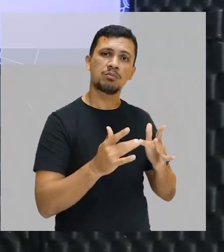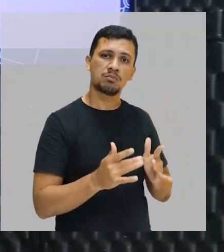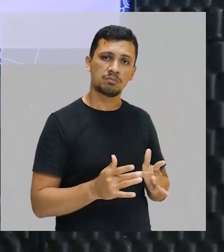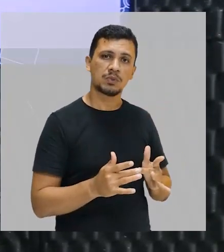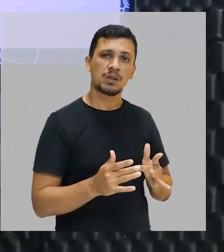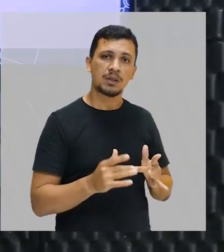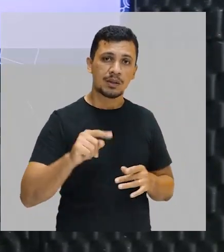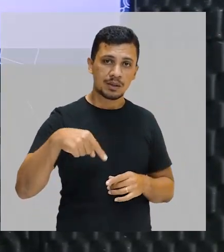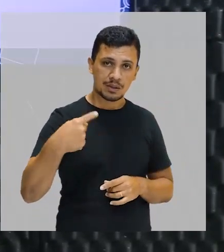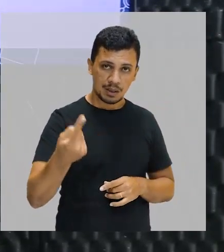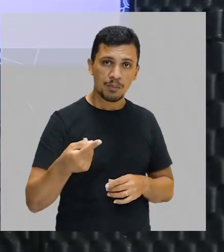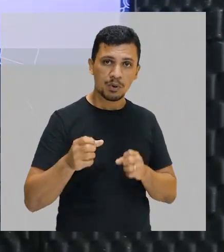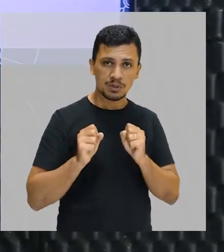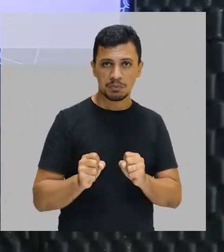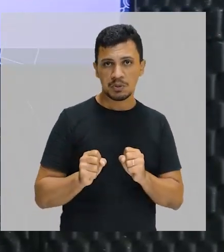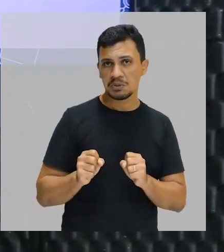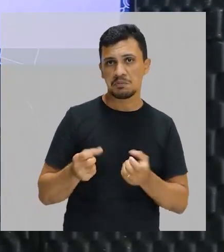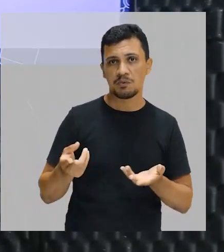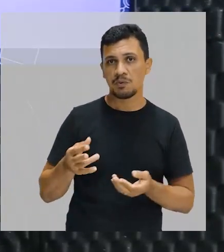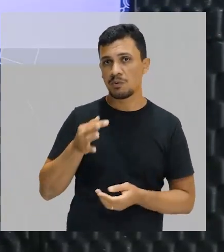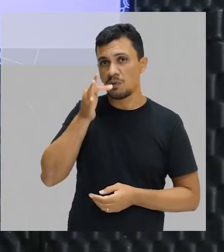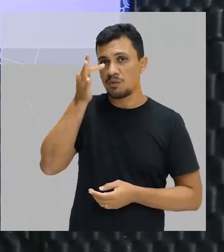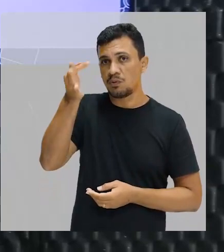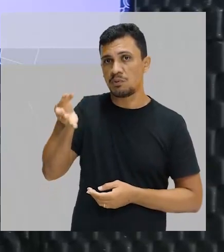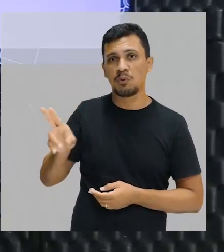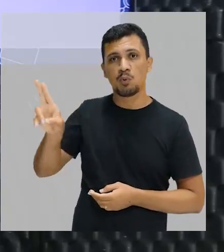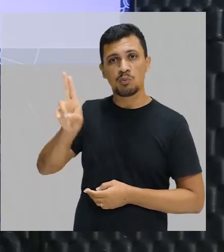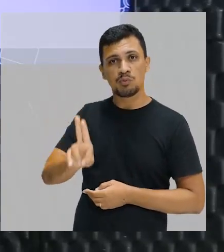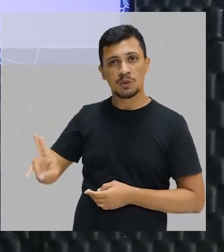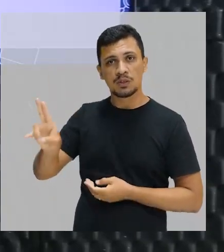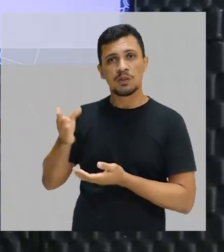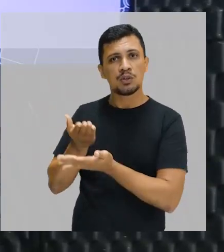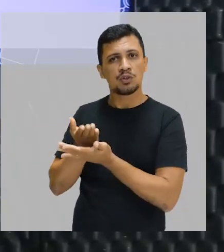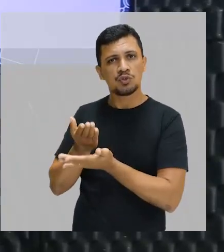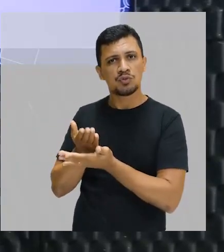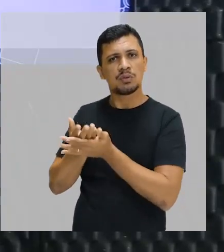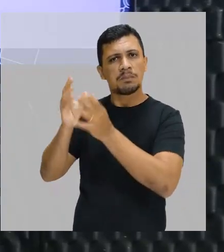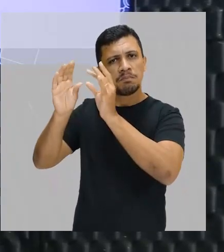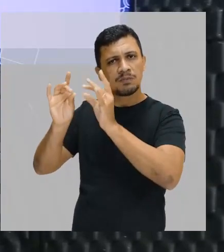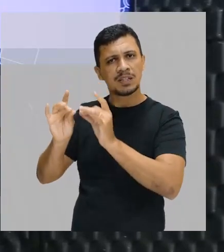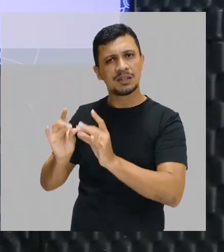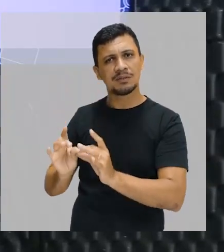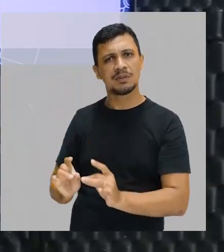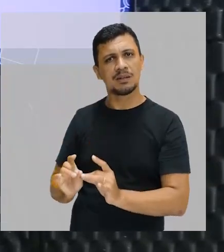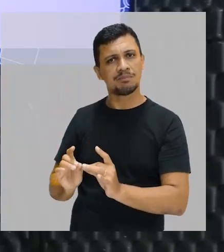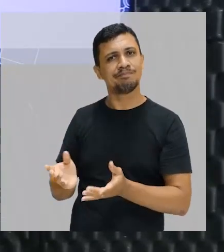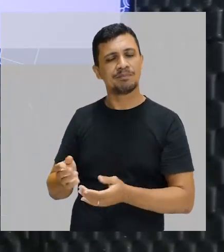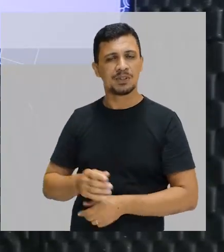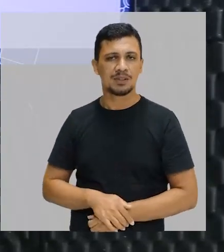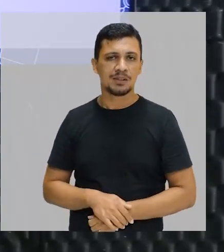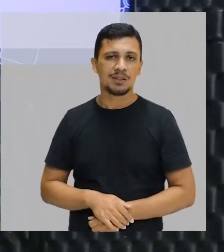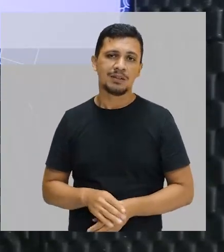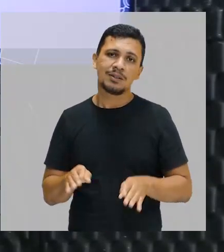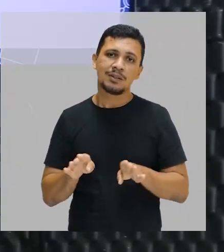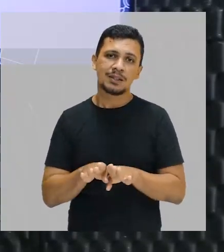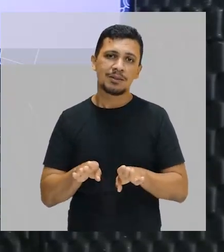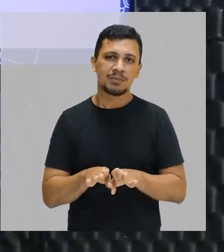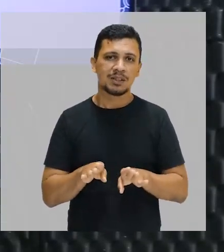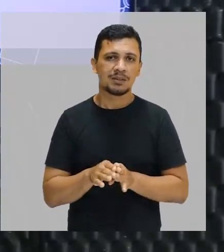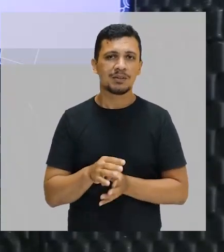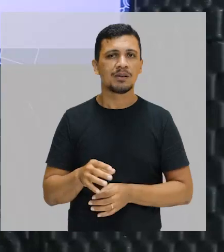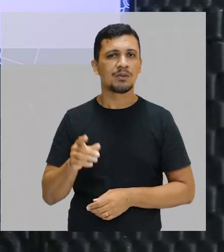depois você possa, até mesmo na universidade, de forma mais criteriosa, estudar de forma mais detalhada também. E, claro, desta forma,